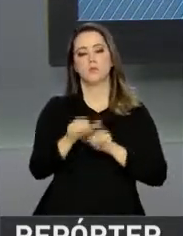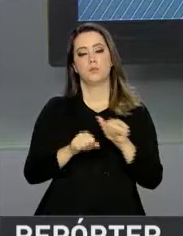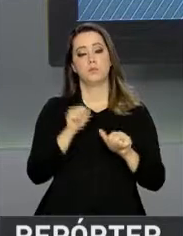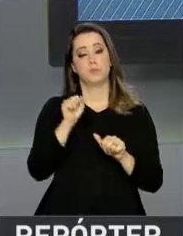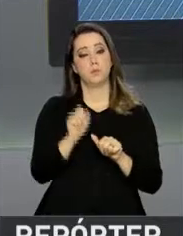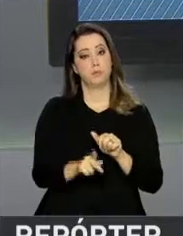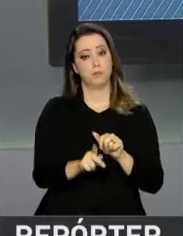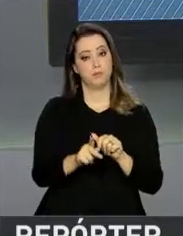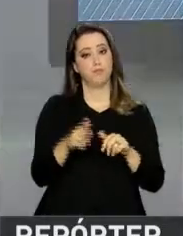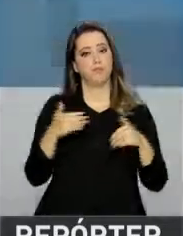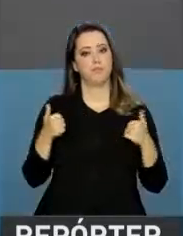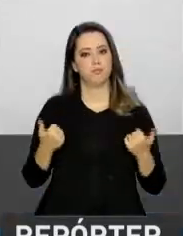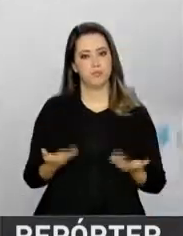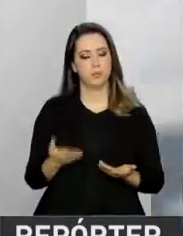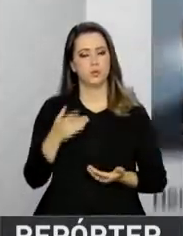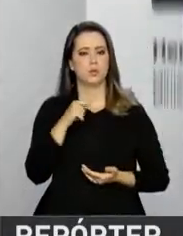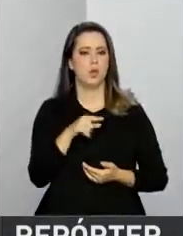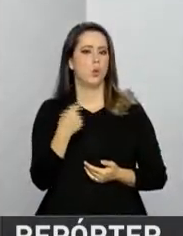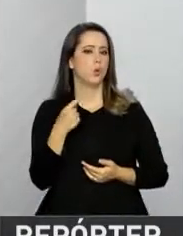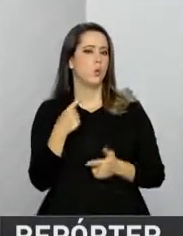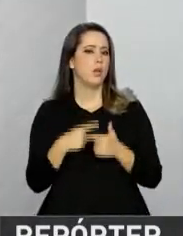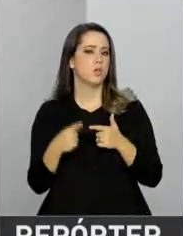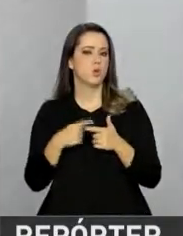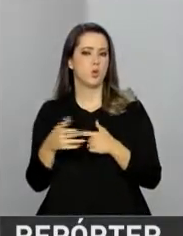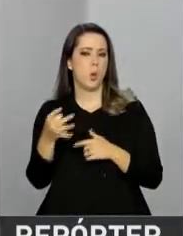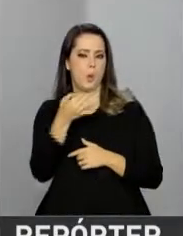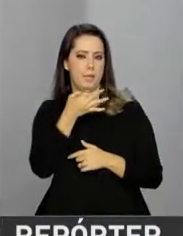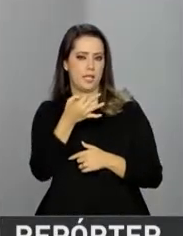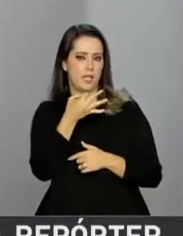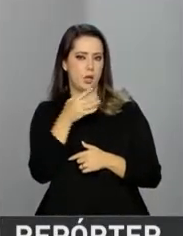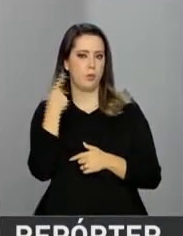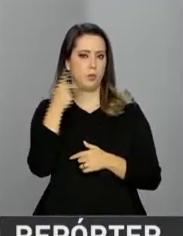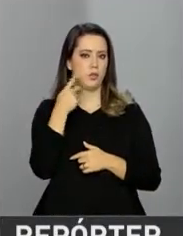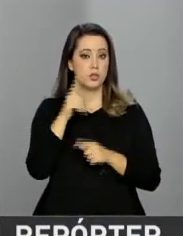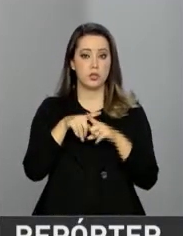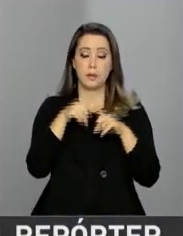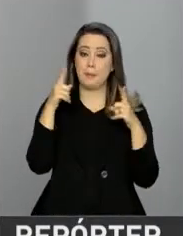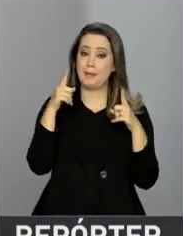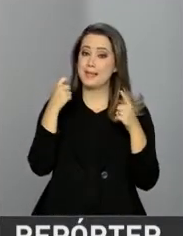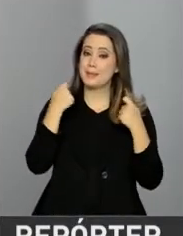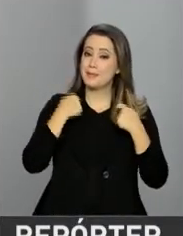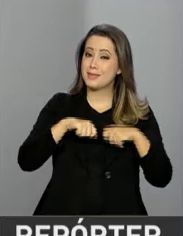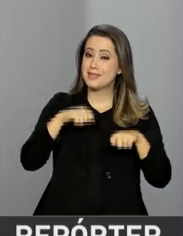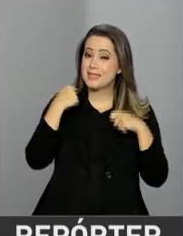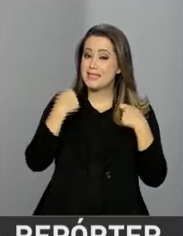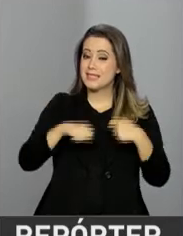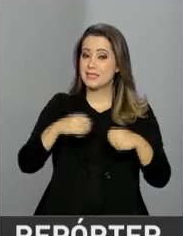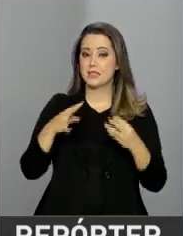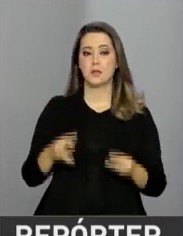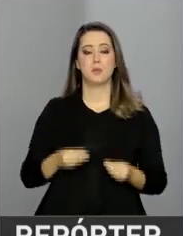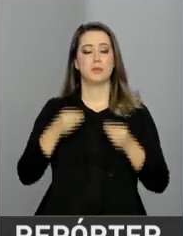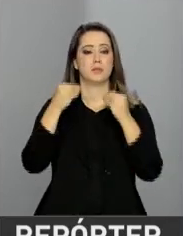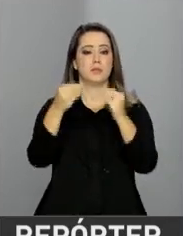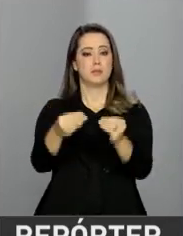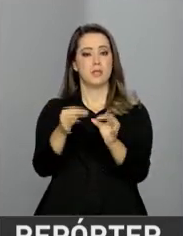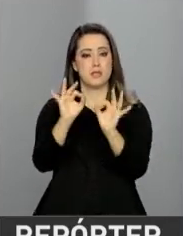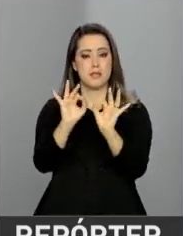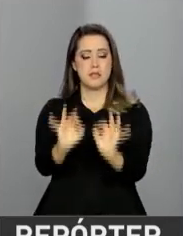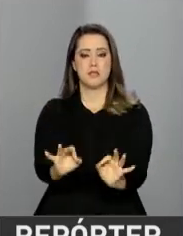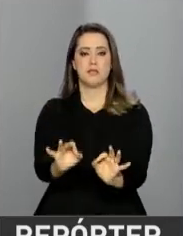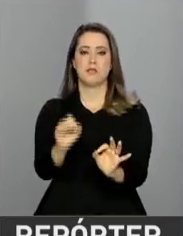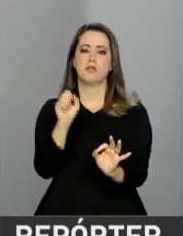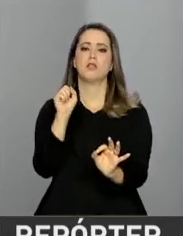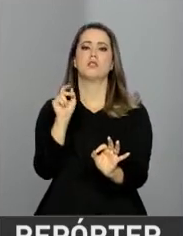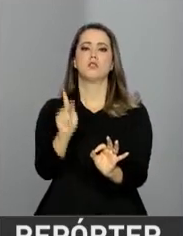para ele a reforma não é uma questão de opinião política mas sim uma necessidade para garantir que todos tenham certeza